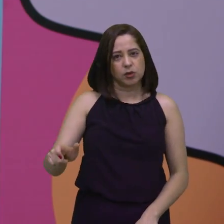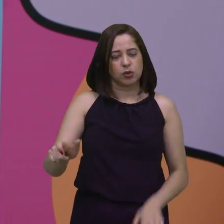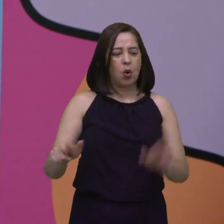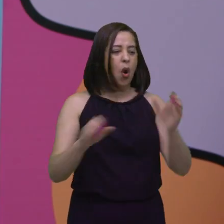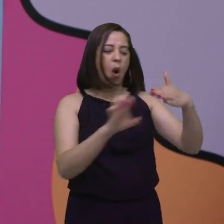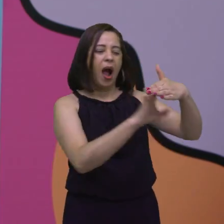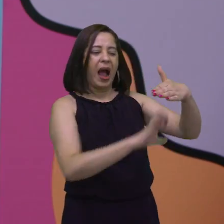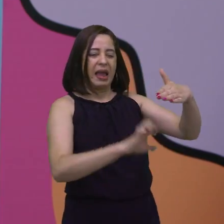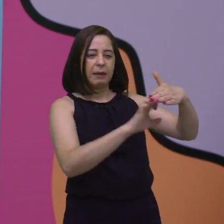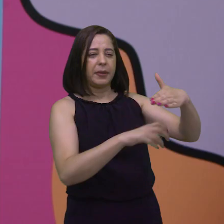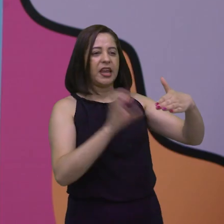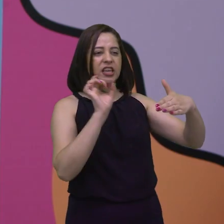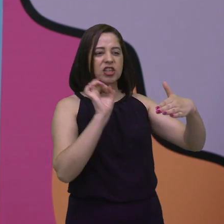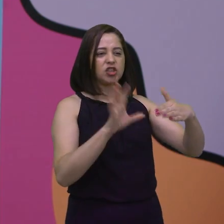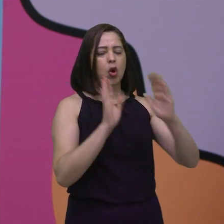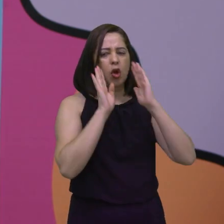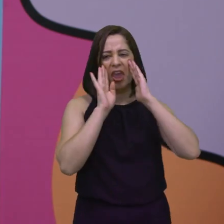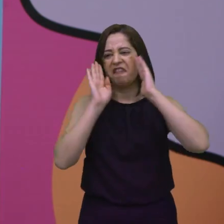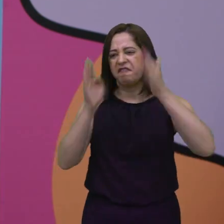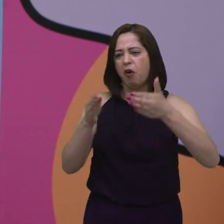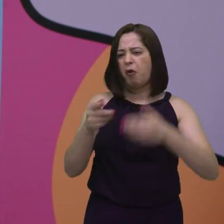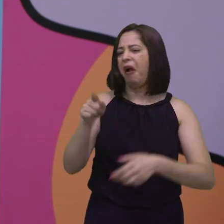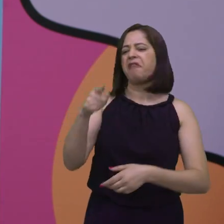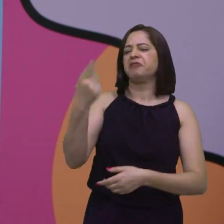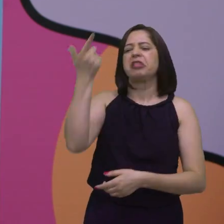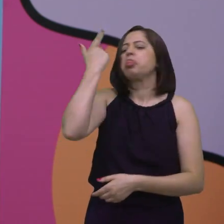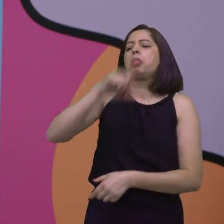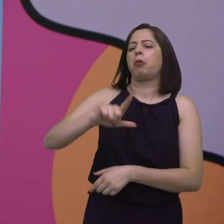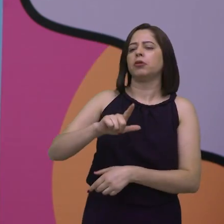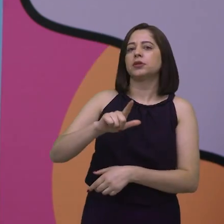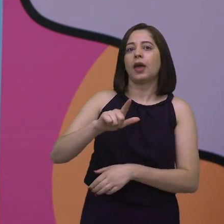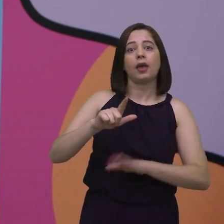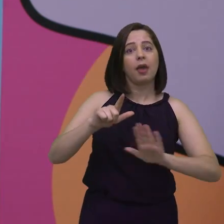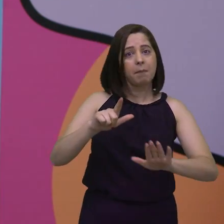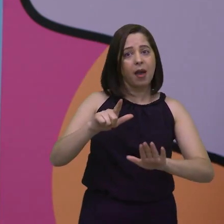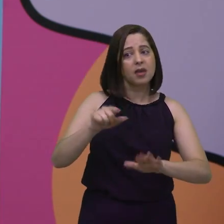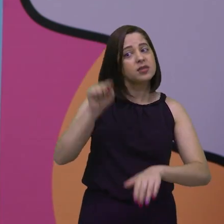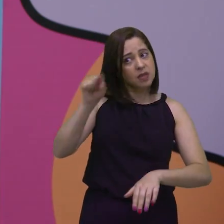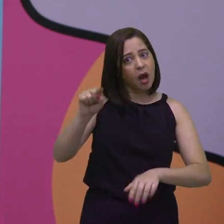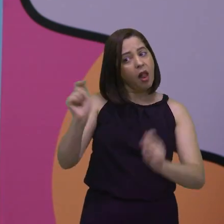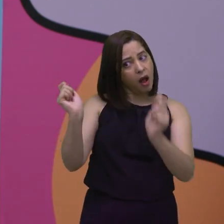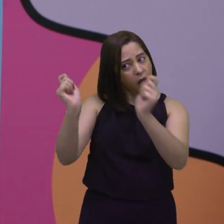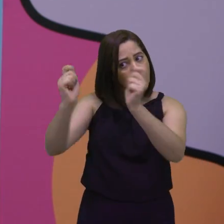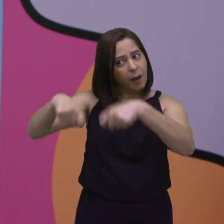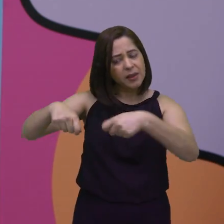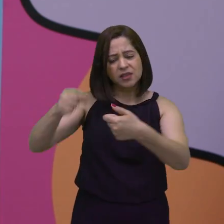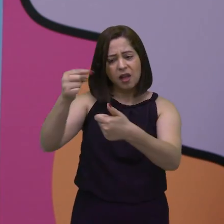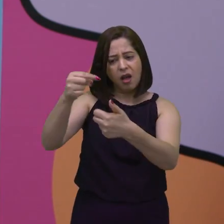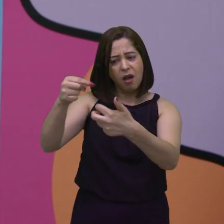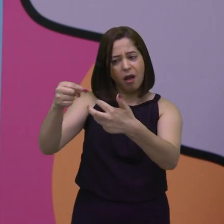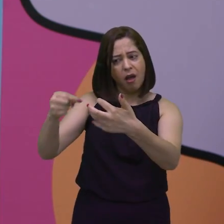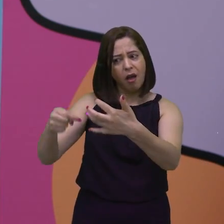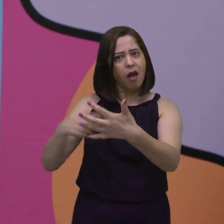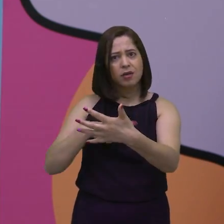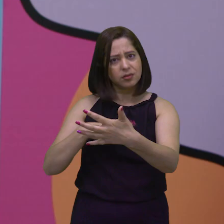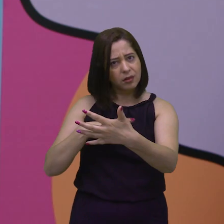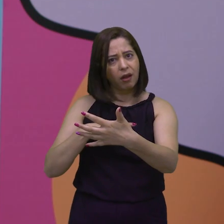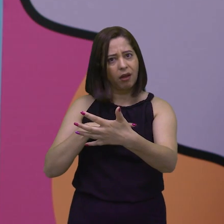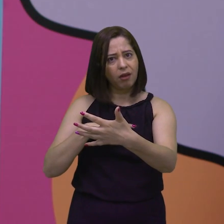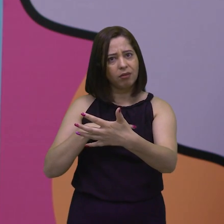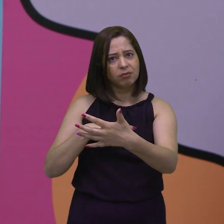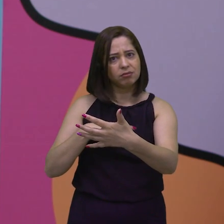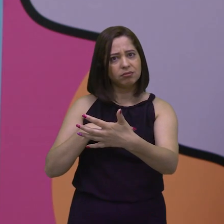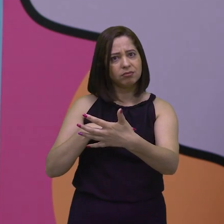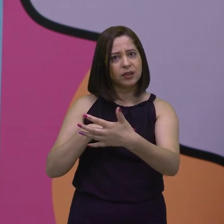pessoa foca naquilo que ela não consegue fazer. E esquece de focar nas